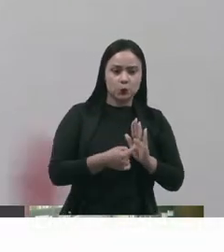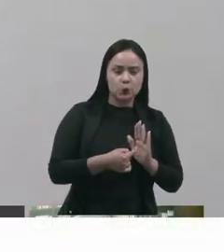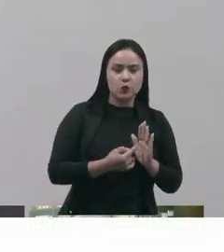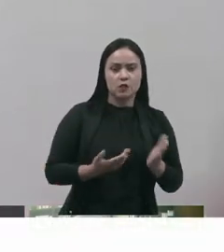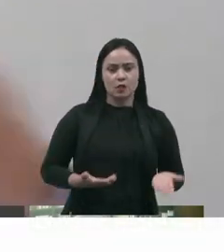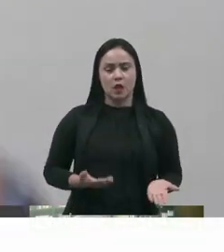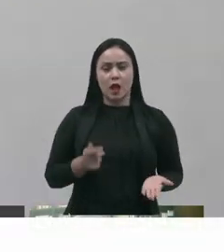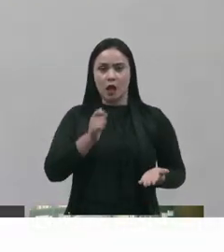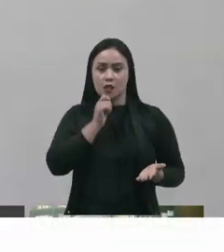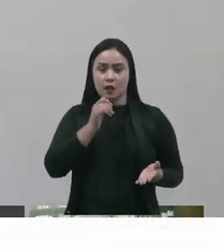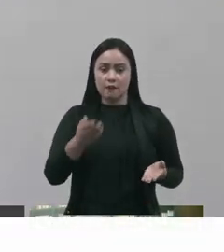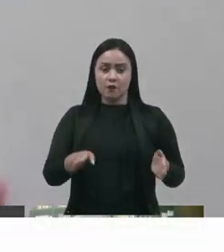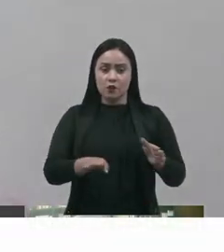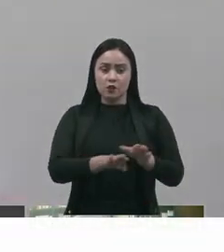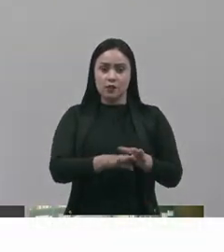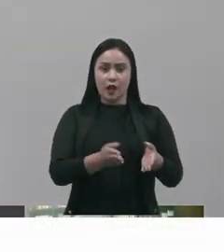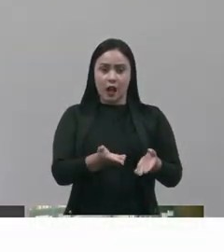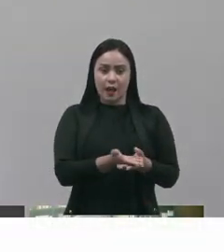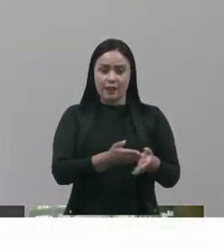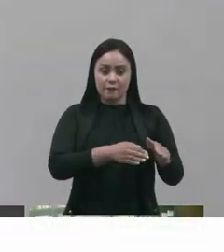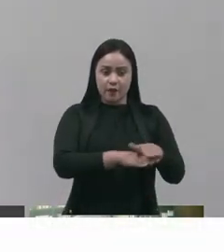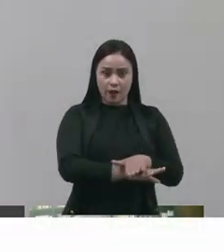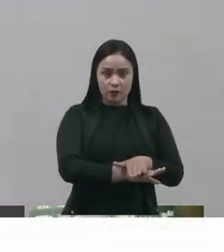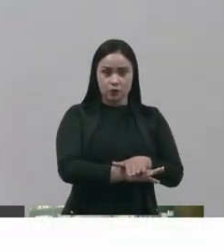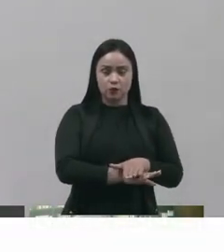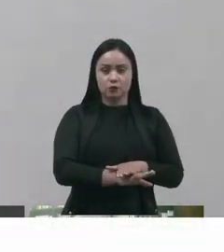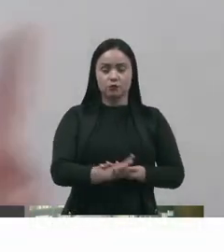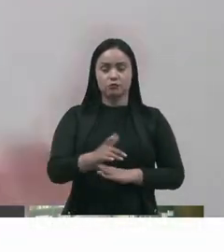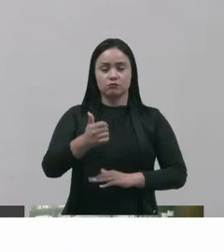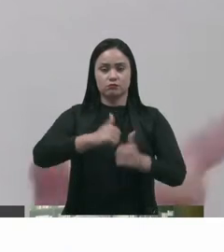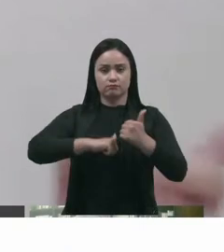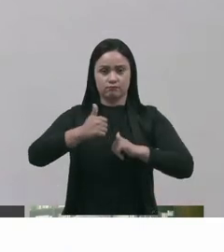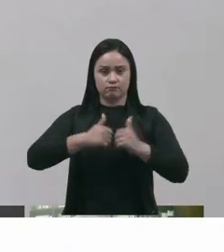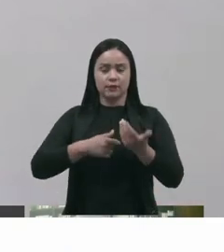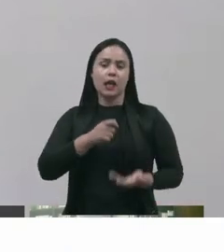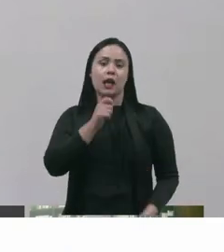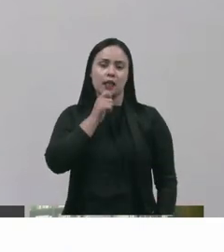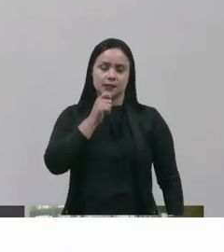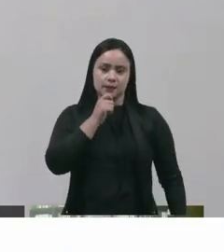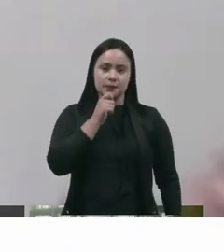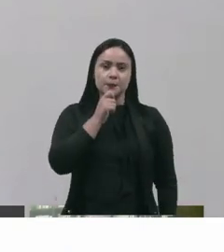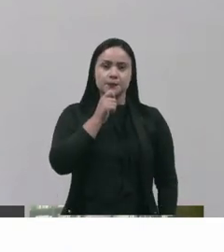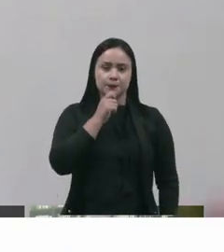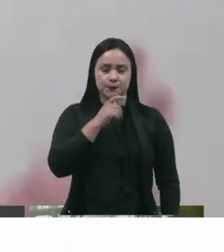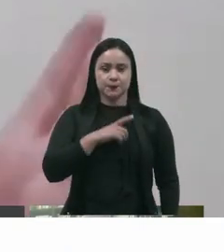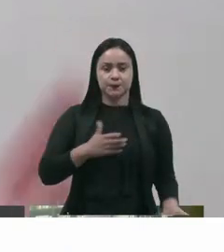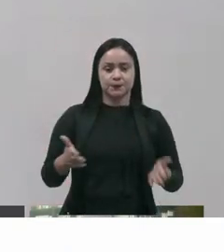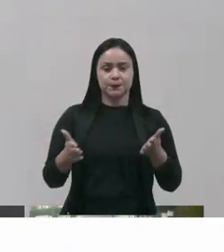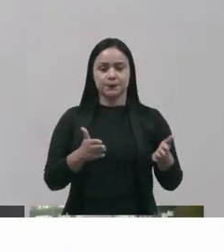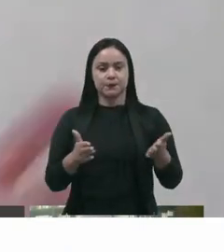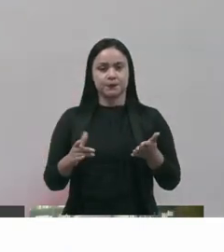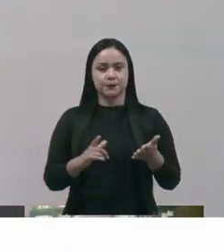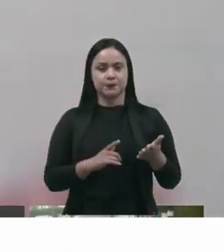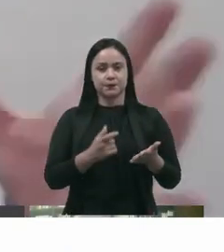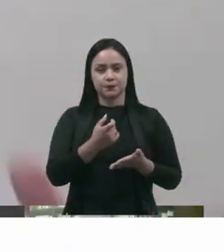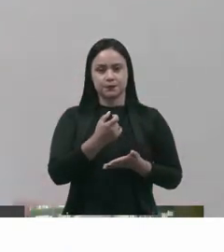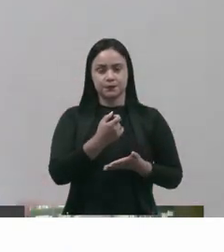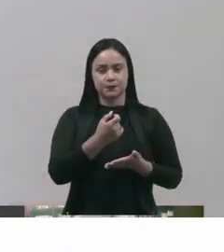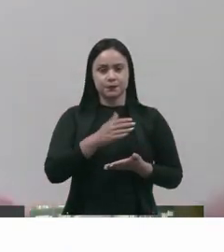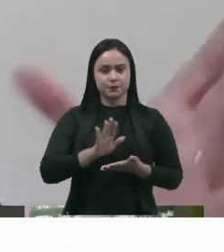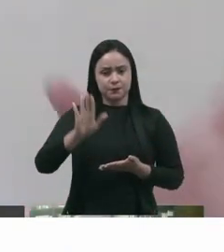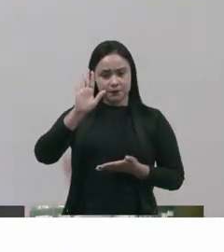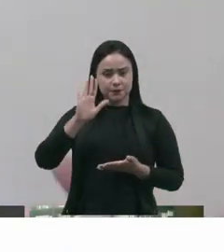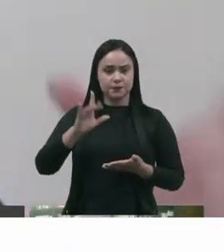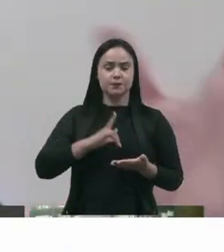Ainda que fosse arquivado o eventual inquérito de apuração, ainda assim o prazo prescricional continuaria